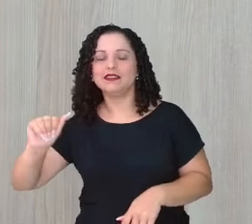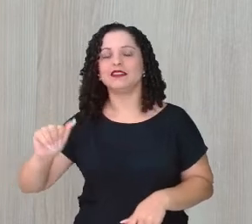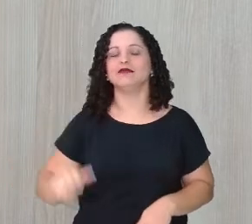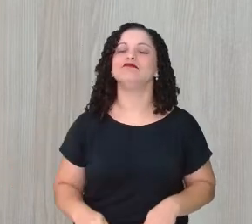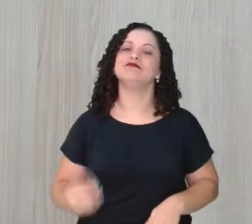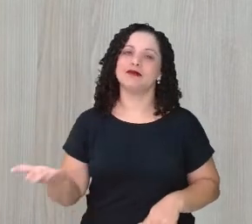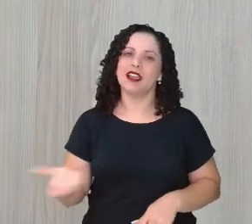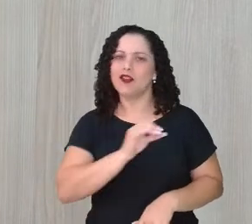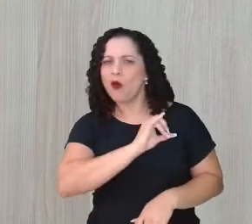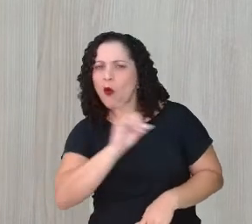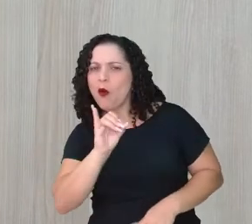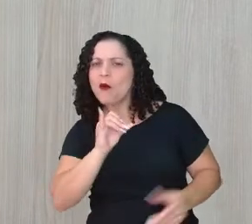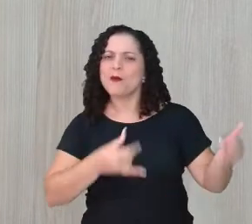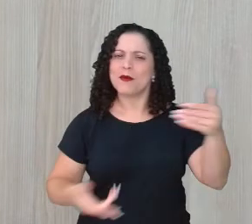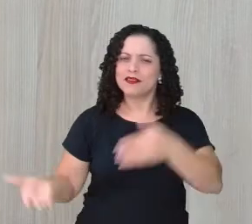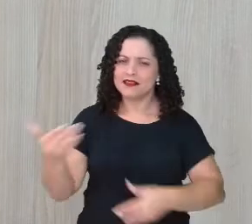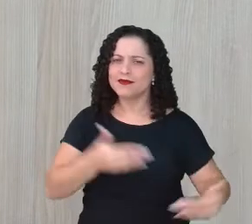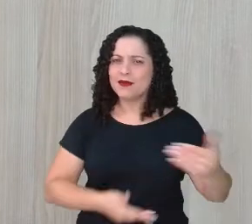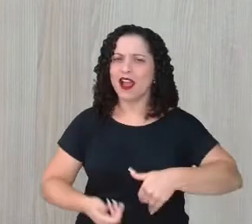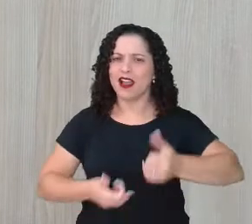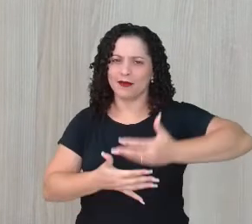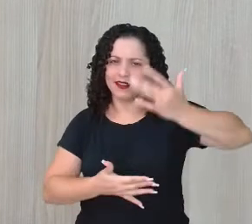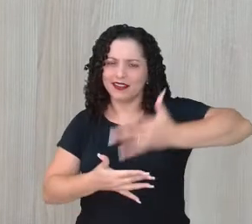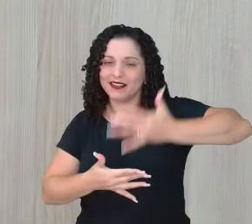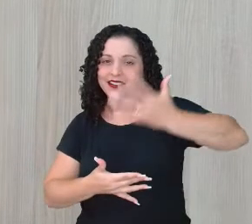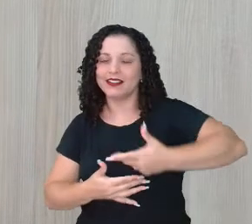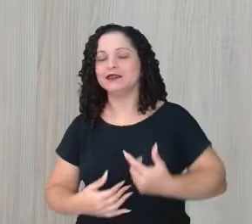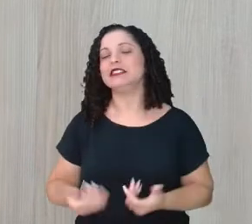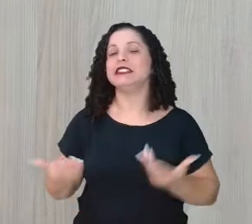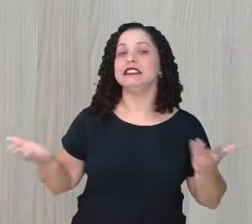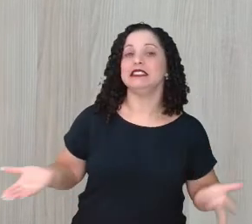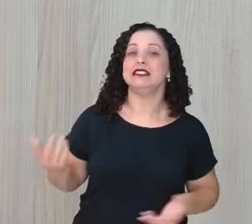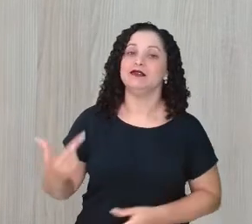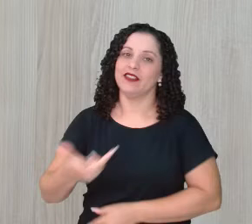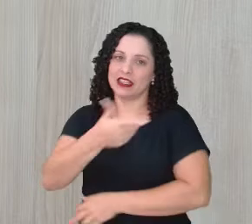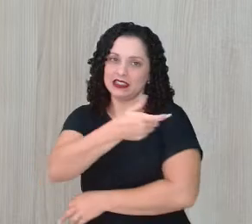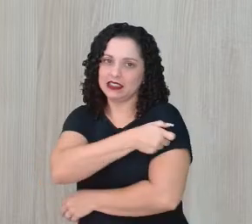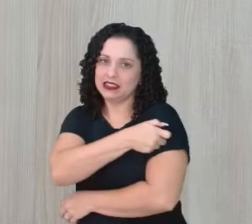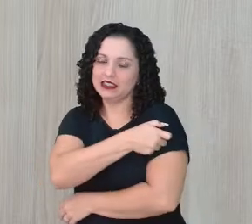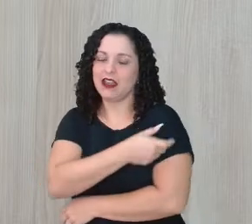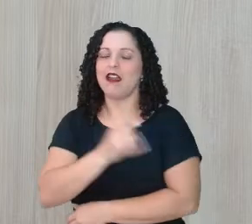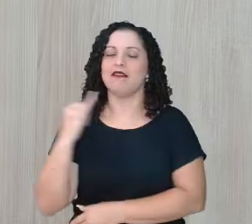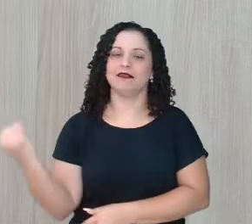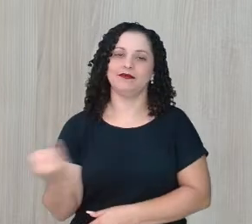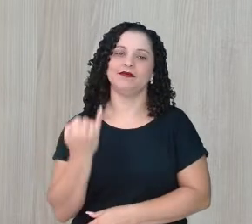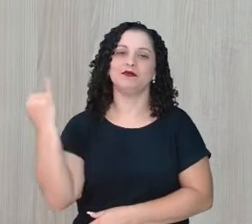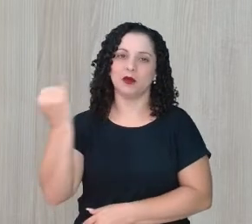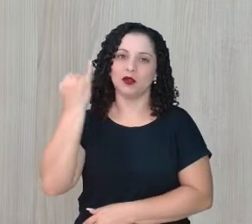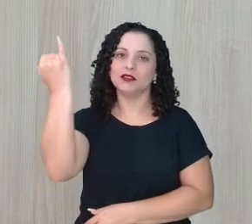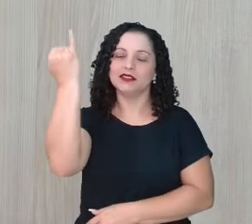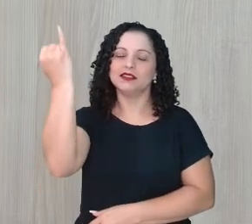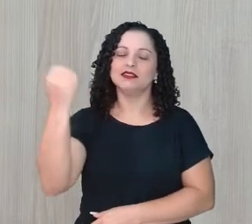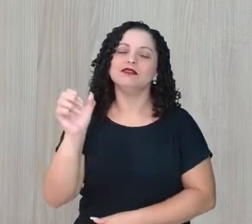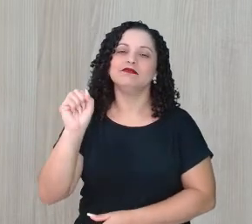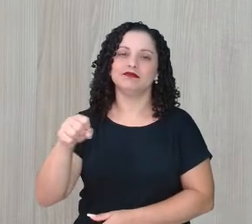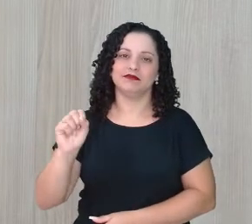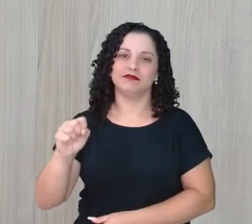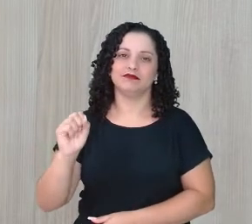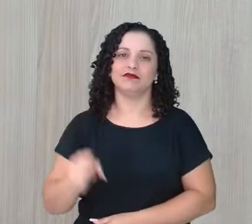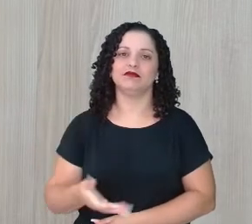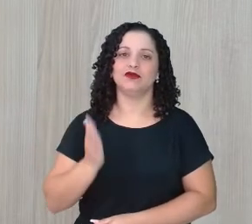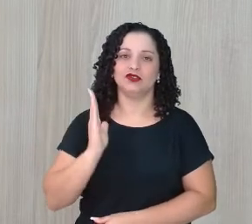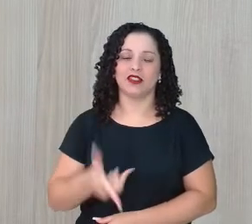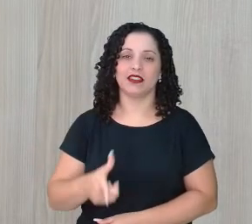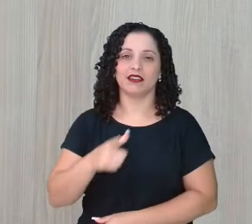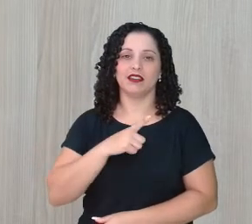é uma maravilha estar com vocês. E essa questão do vacinômetro aí, nós vemos que é muito importante. Nós estamos, graças a